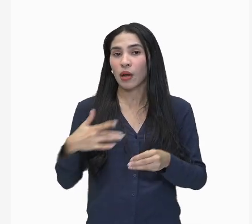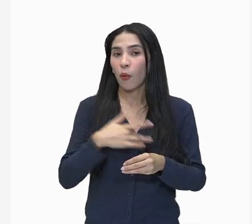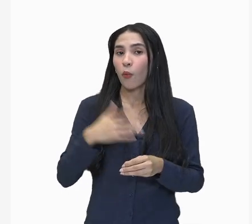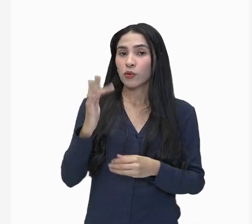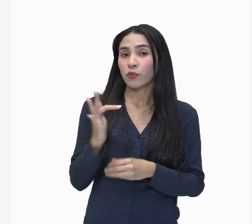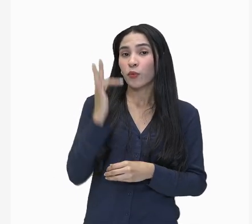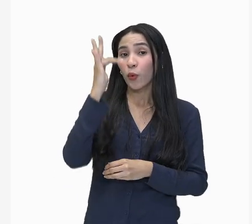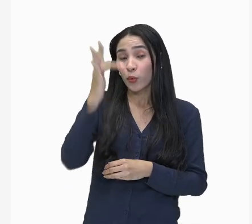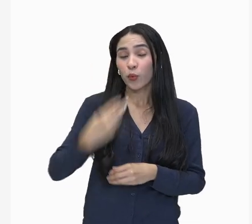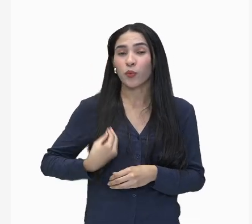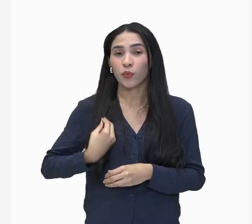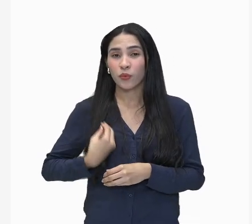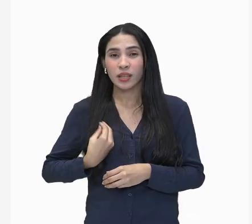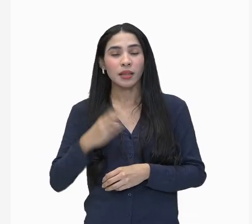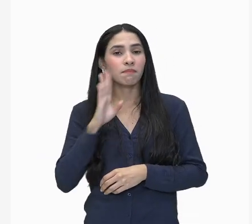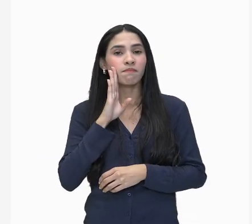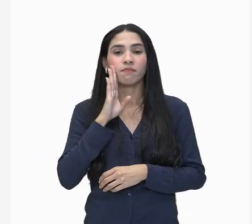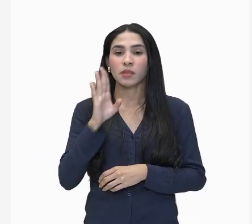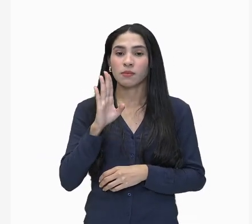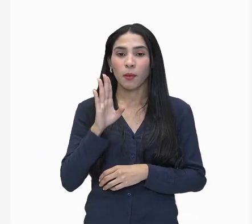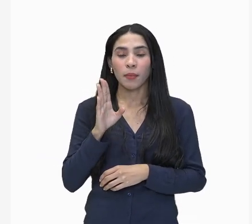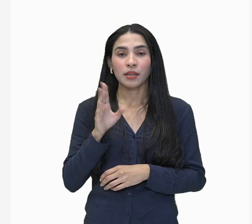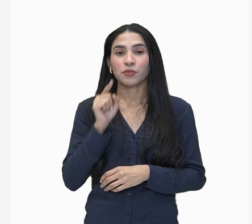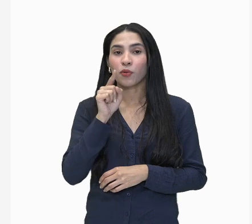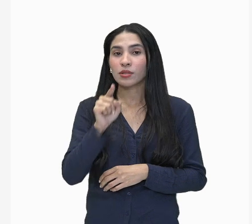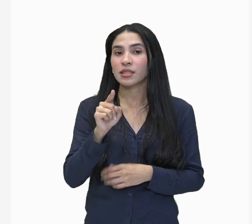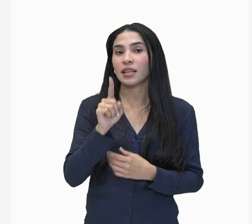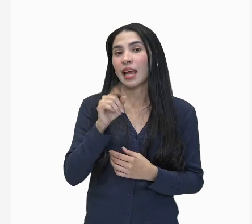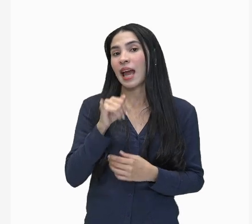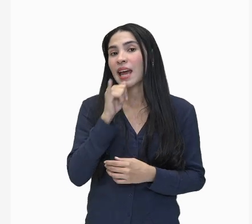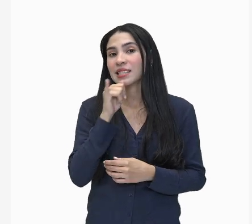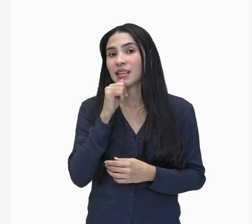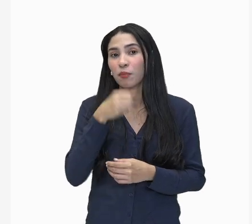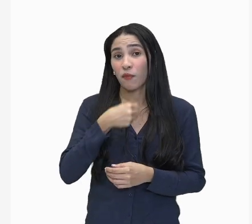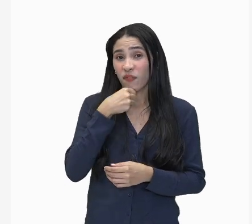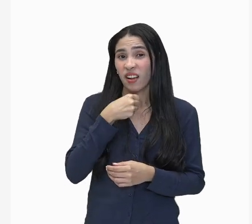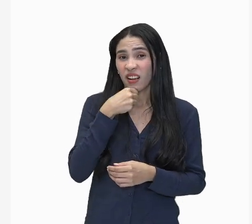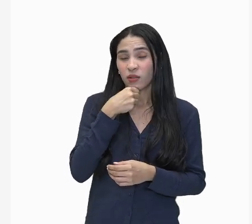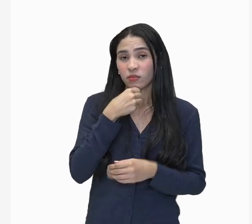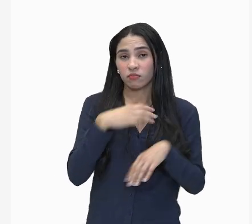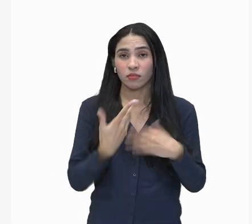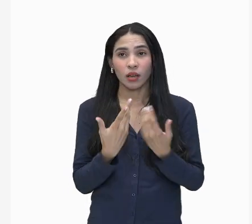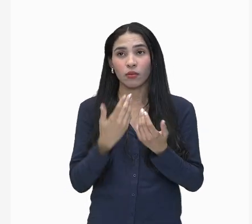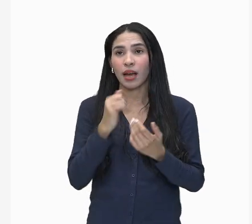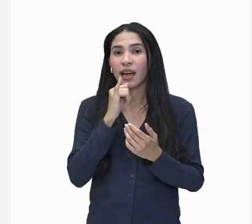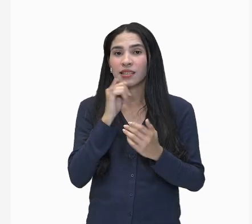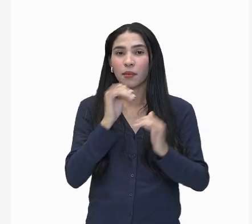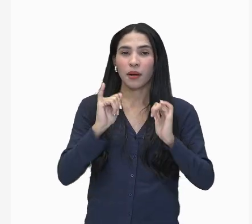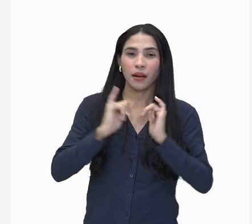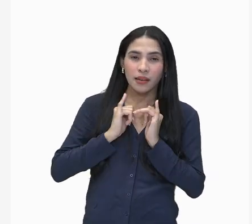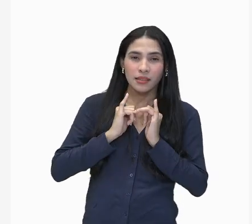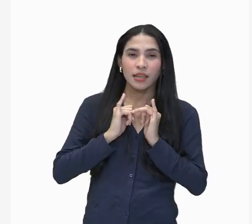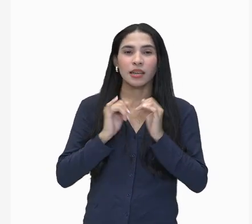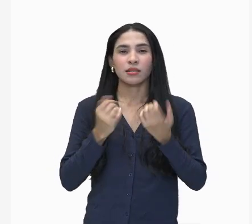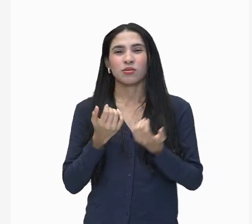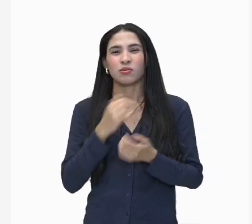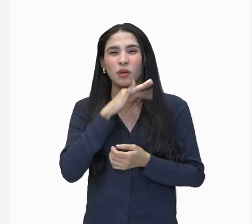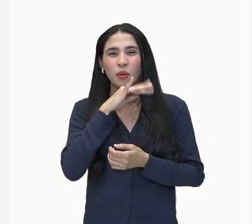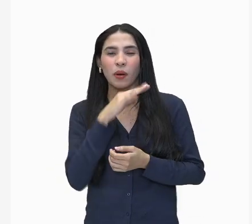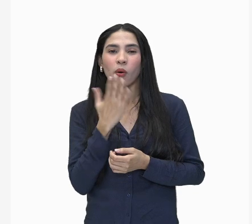vida, principalmente ali quando você se torna idoso. Então, hábitos como sedentarismo, má